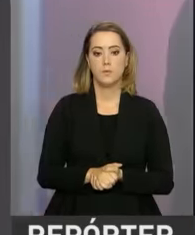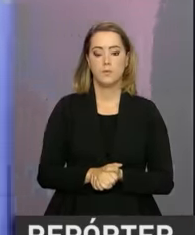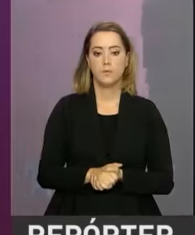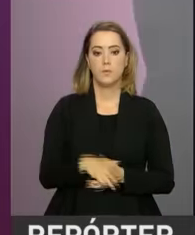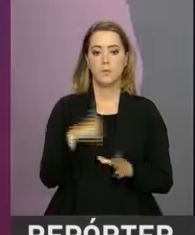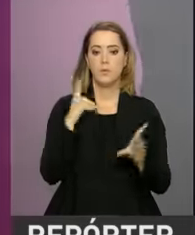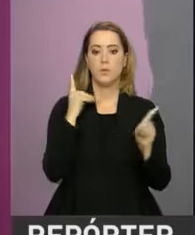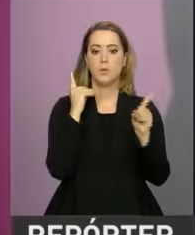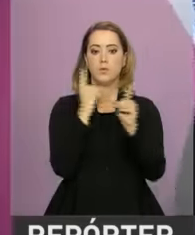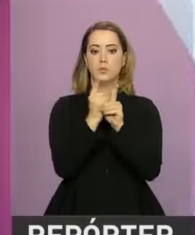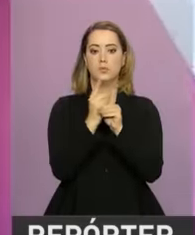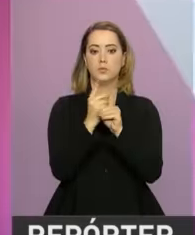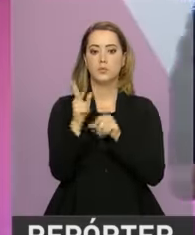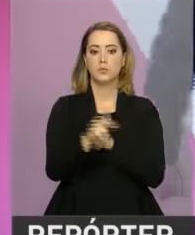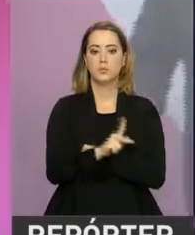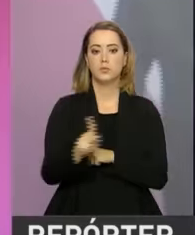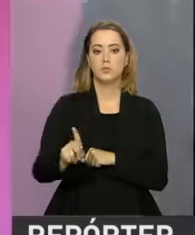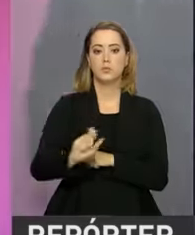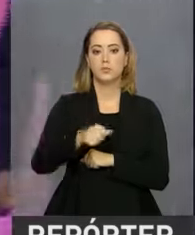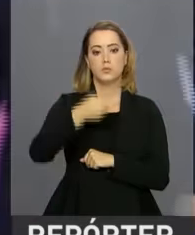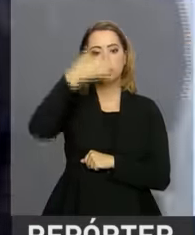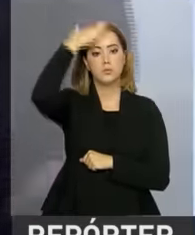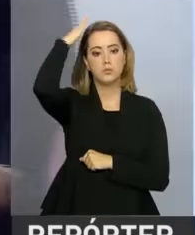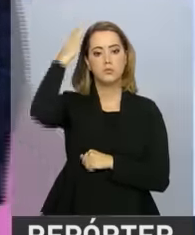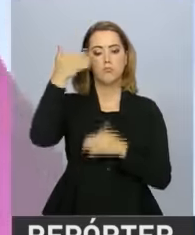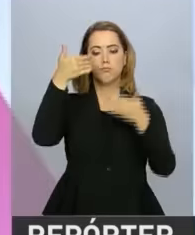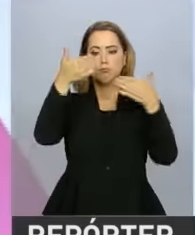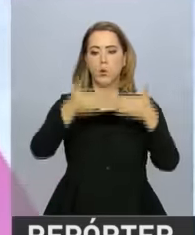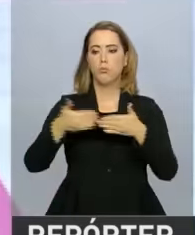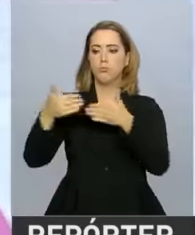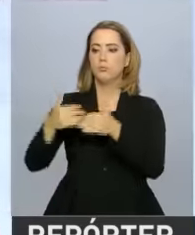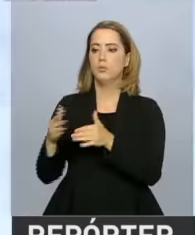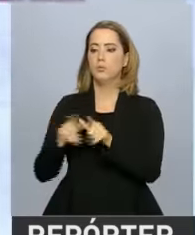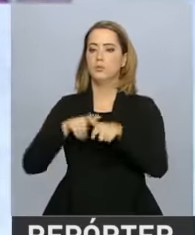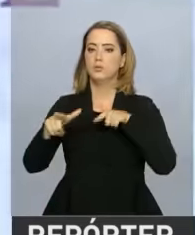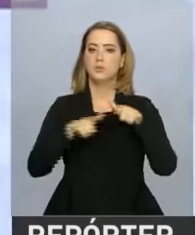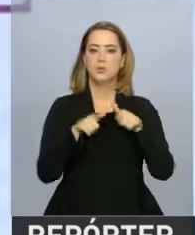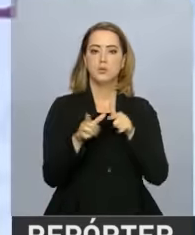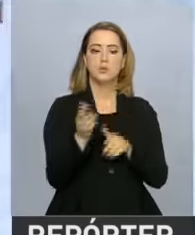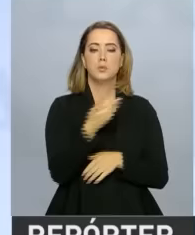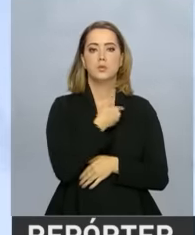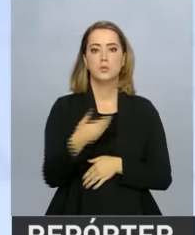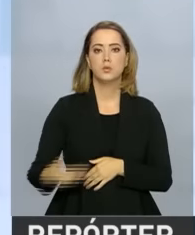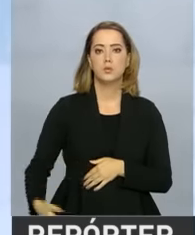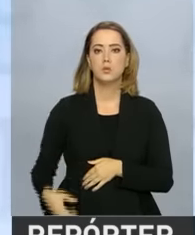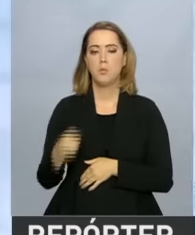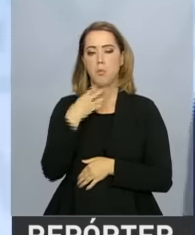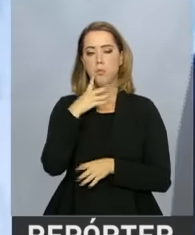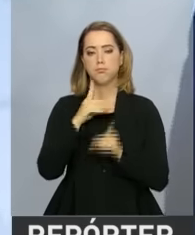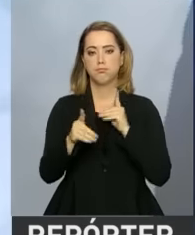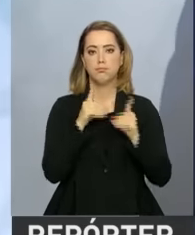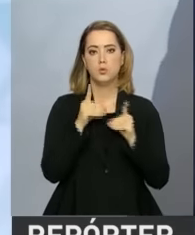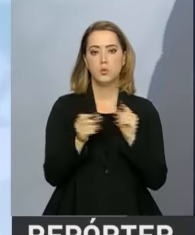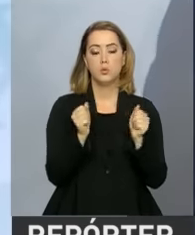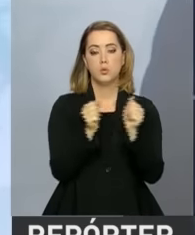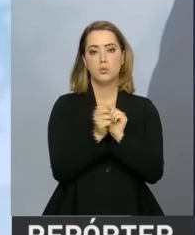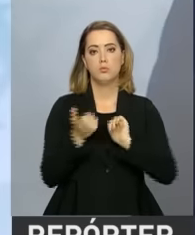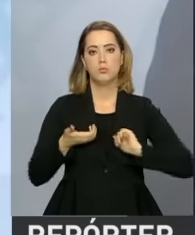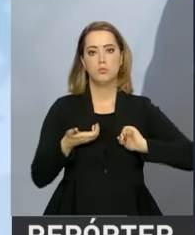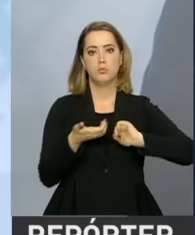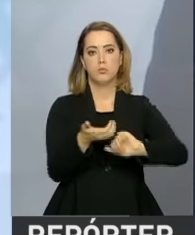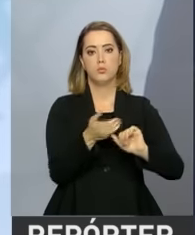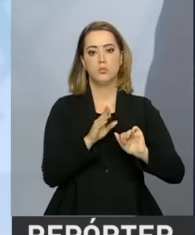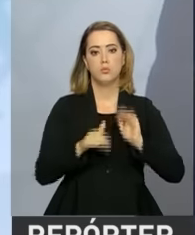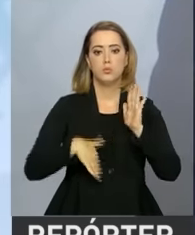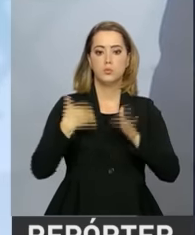No encontro, Michel Temer destacou as principais frentes de trabalho do governo, ressaltou o bom diálogo com o Congresso Nacional e